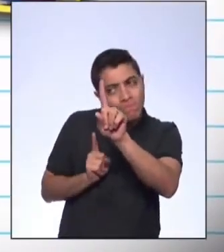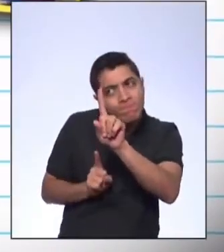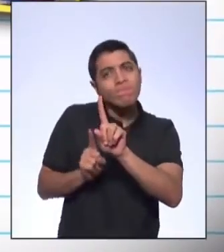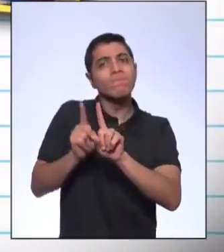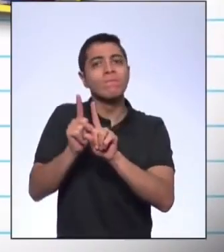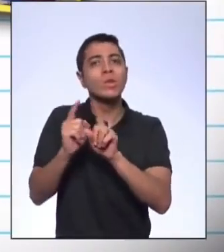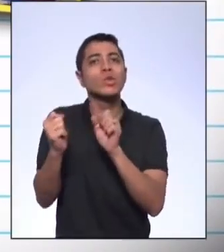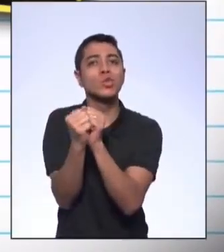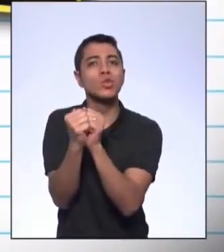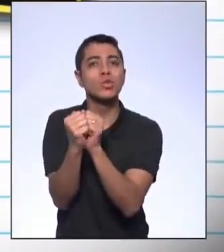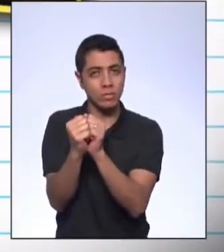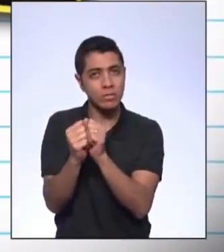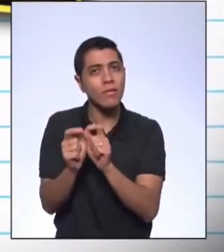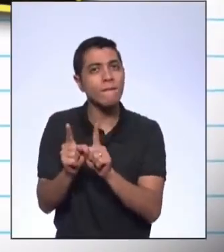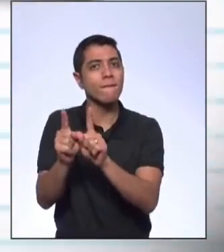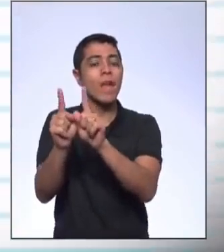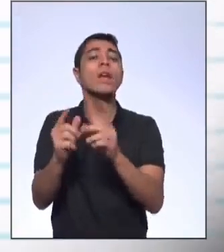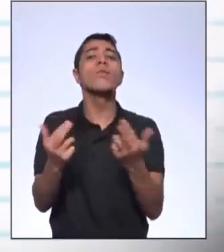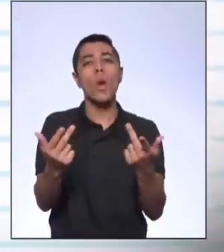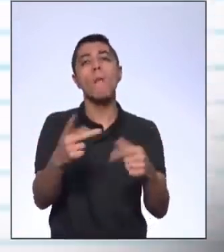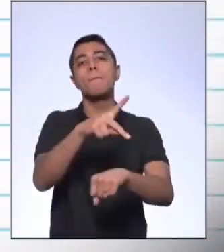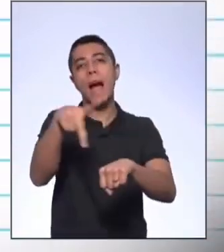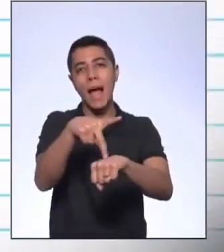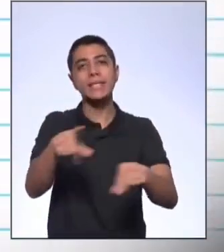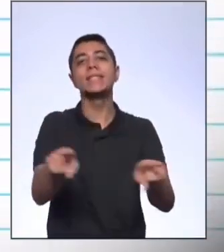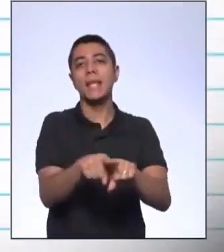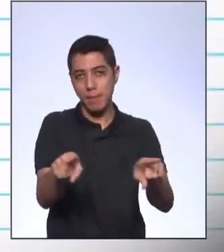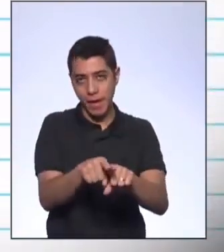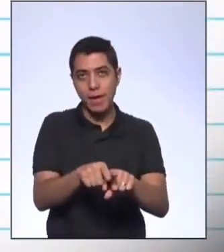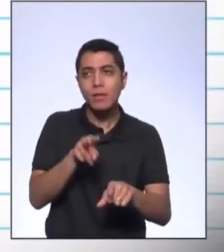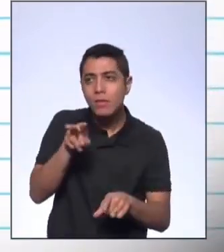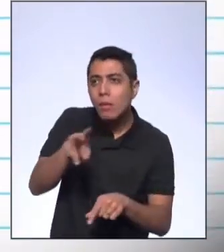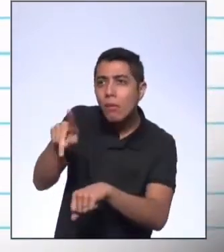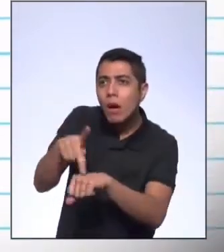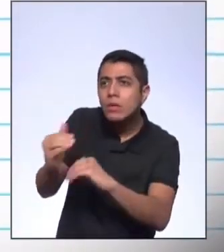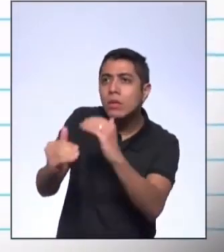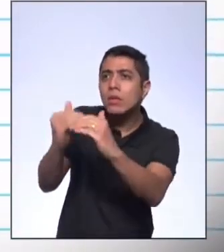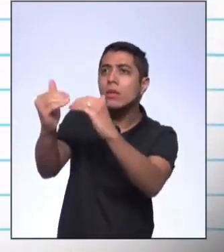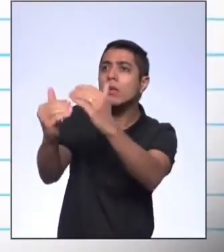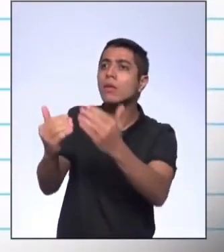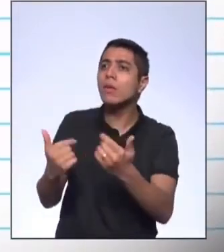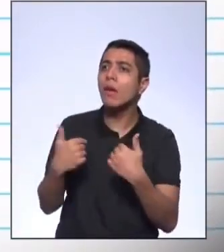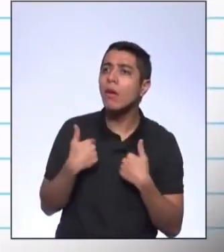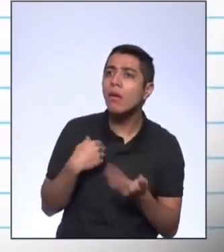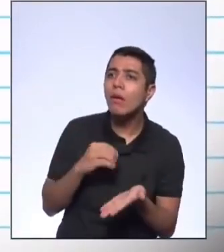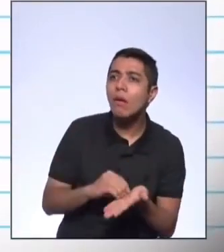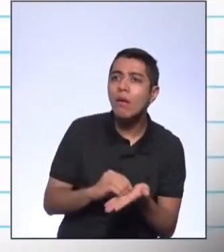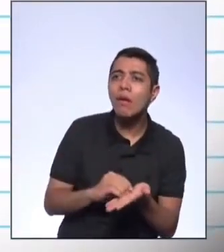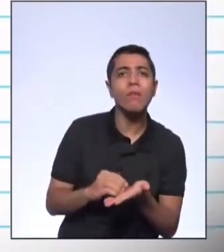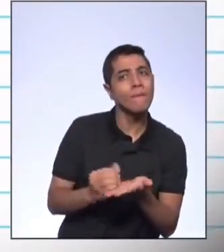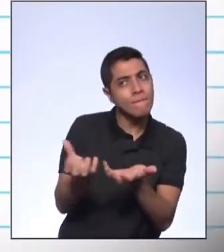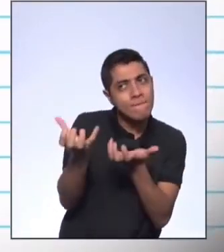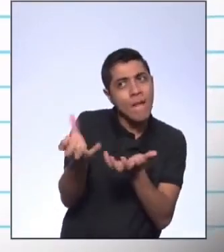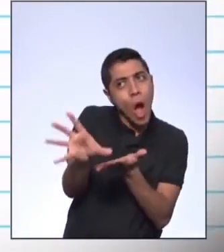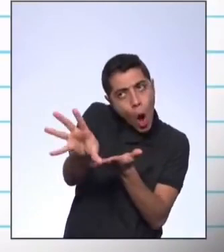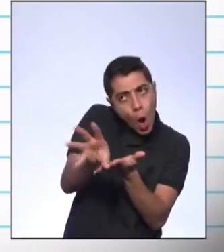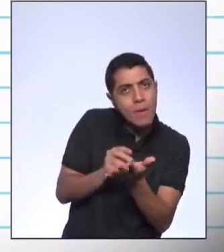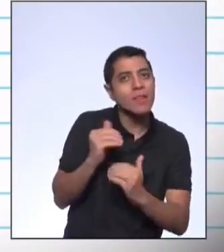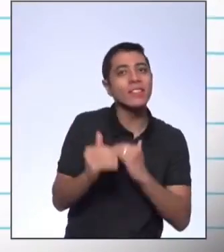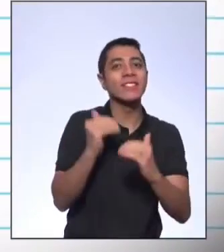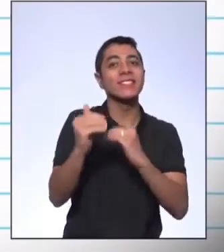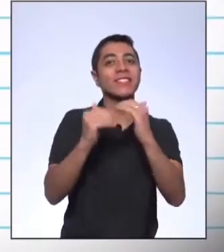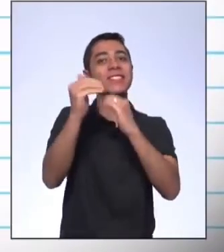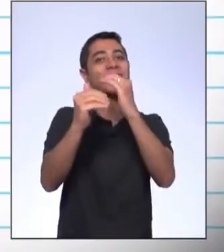e os esforços deram resultado nesses 15 anos ao redor do mundo o número de pessoas que vivem em extrema pobreza